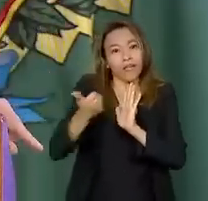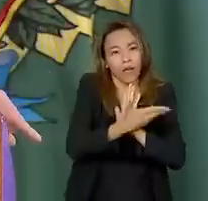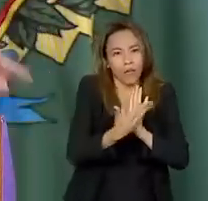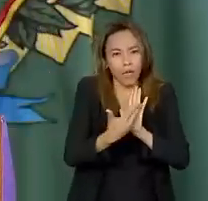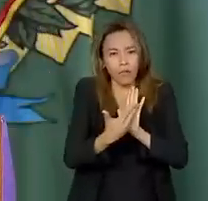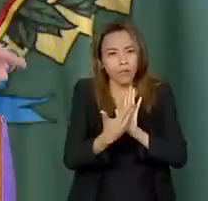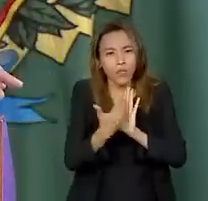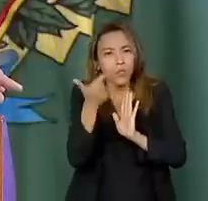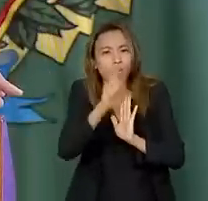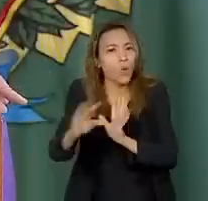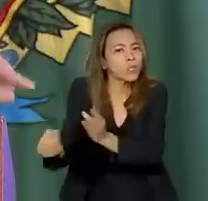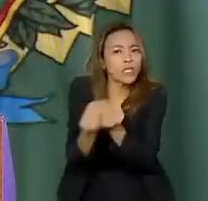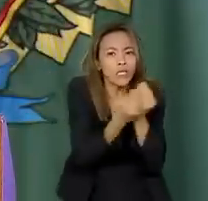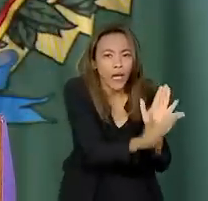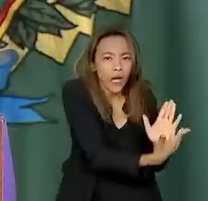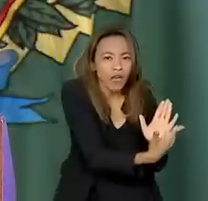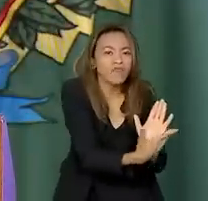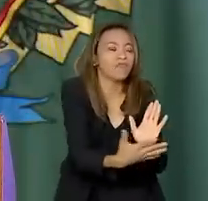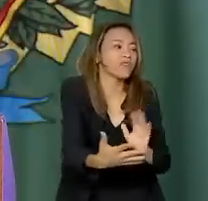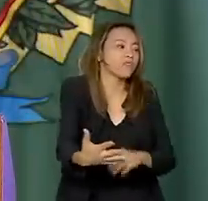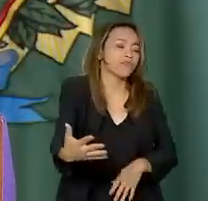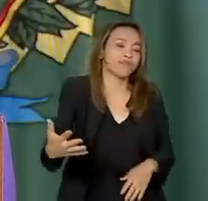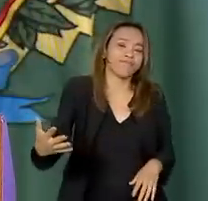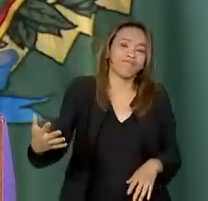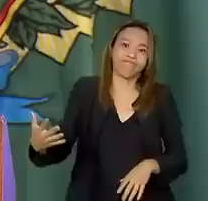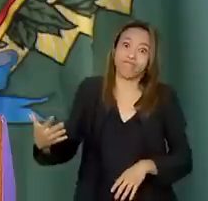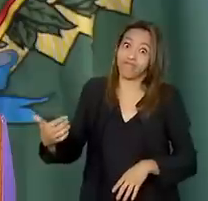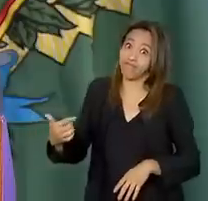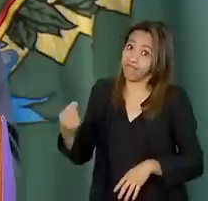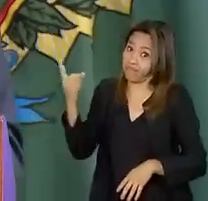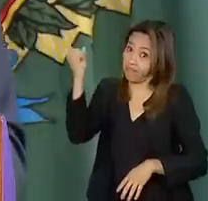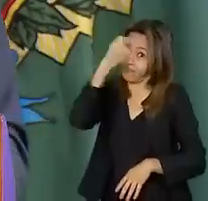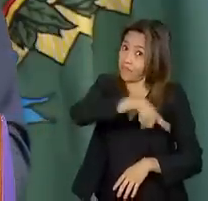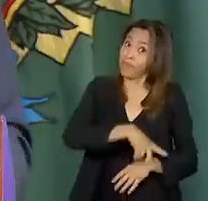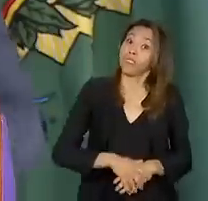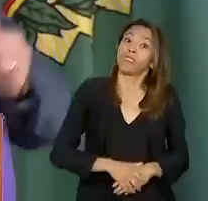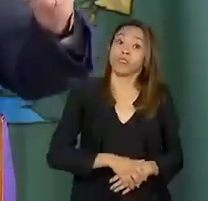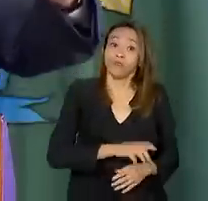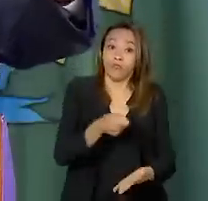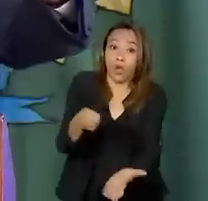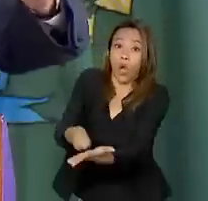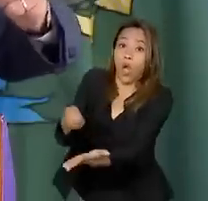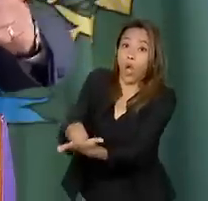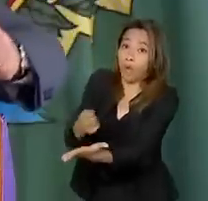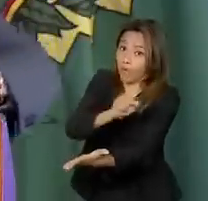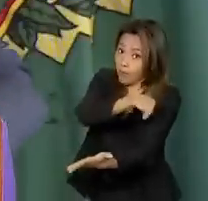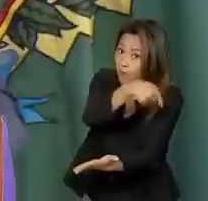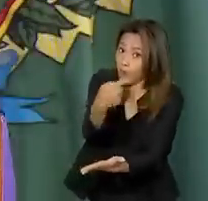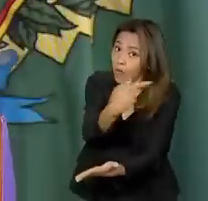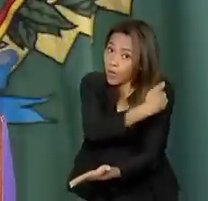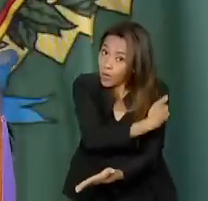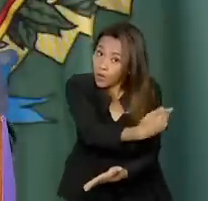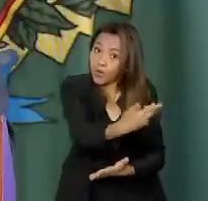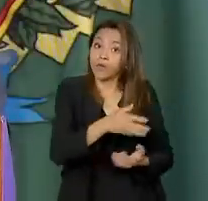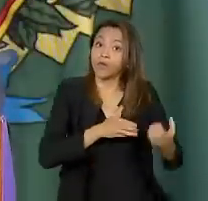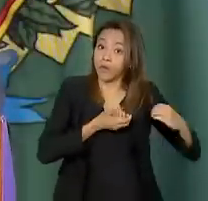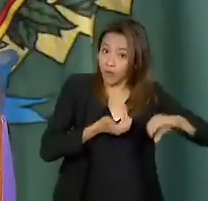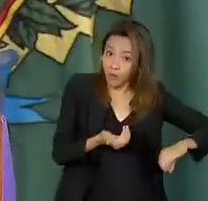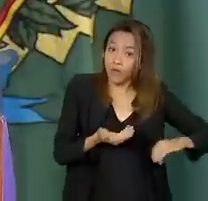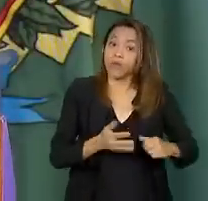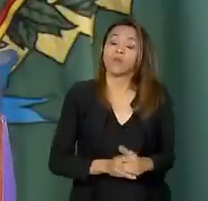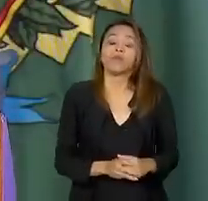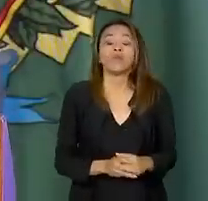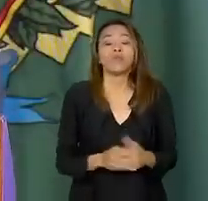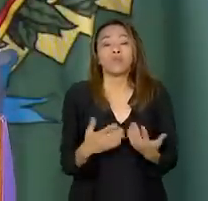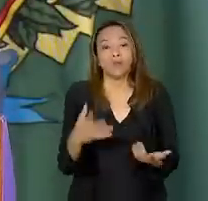entregar, o preço vai ficar muito mais caro. O que nós estamos dizendo hoje é o seguinte: esse